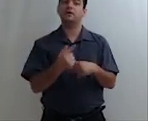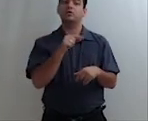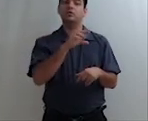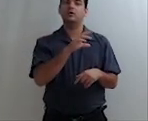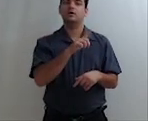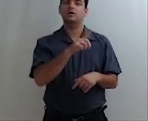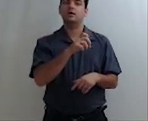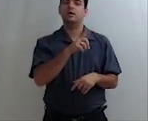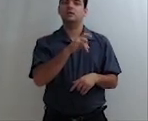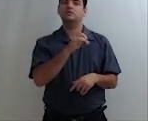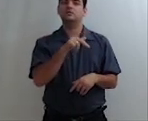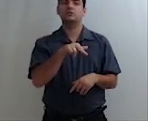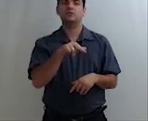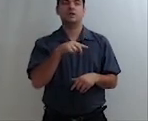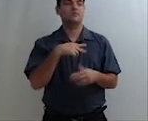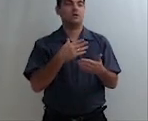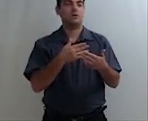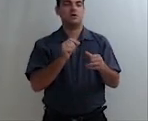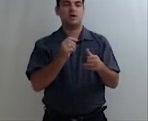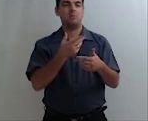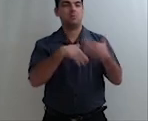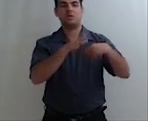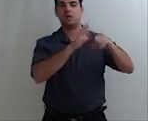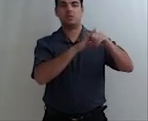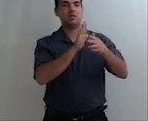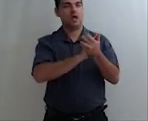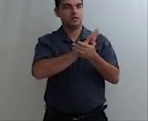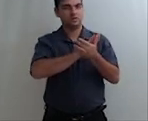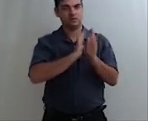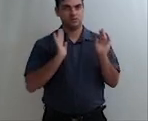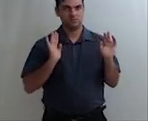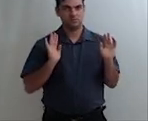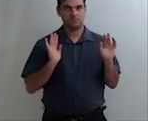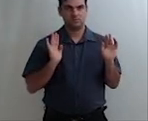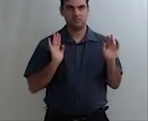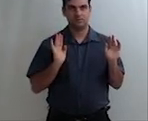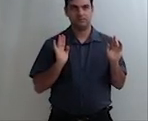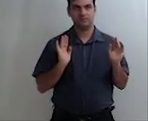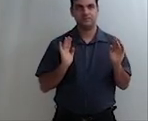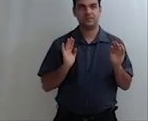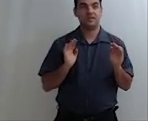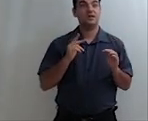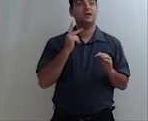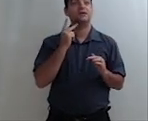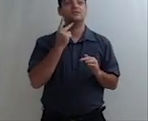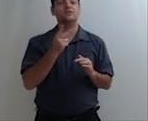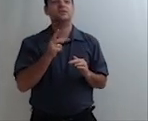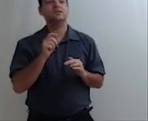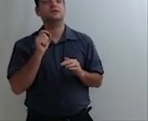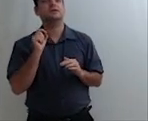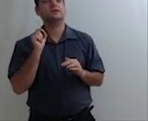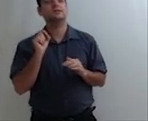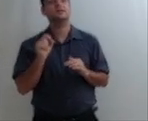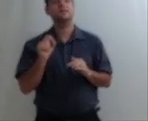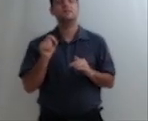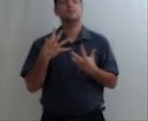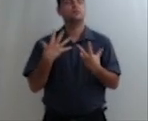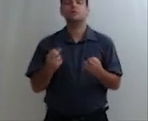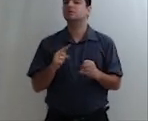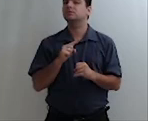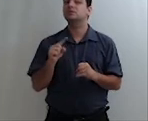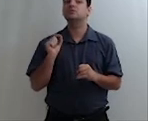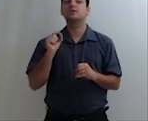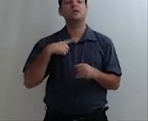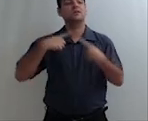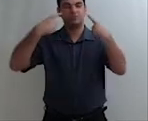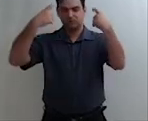menciona sobre antecedentes o que diz a decisão é que a ação imputada aos representados é reprovável agindo com violência